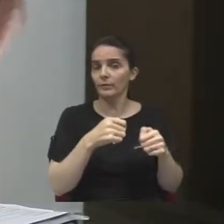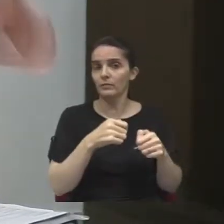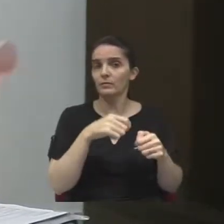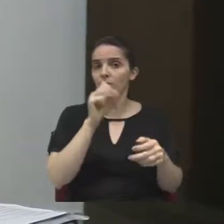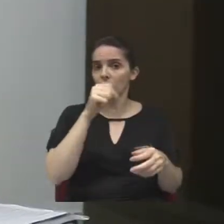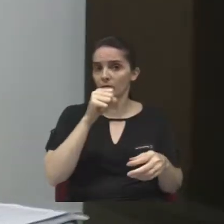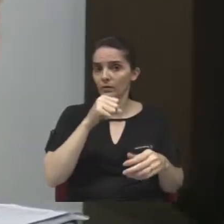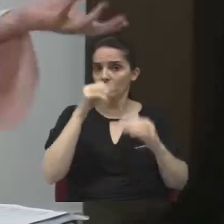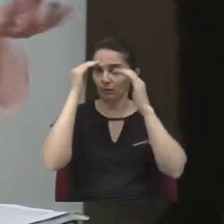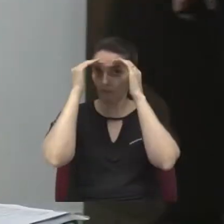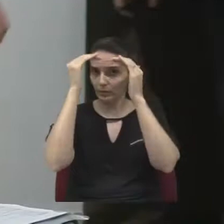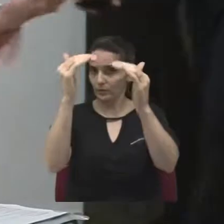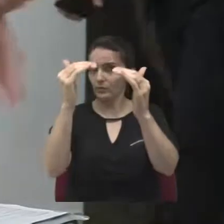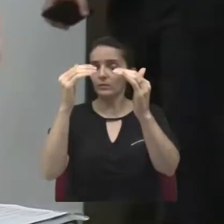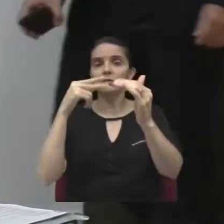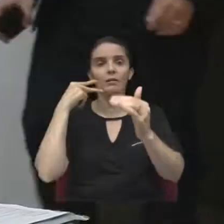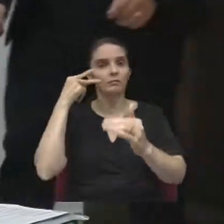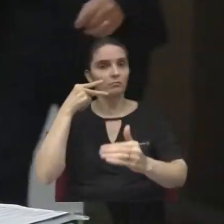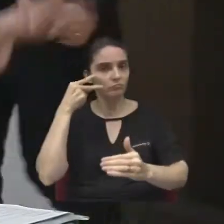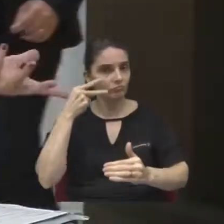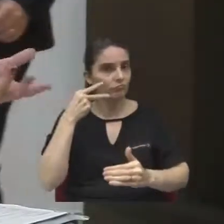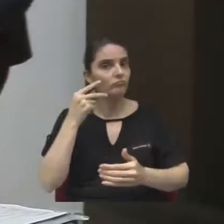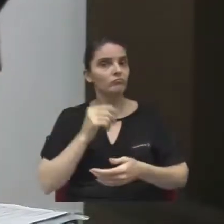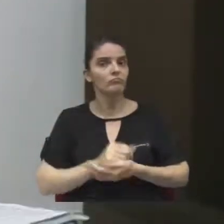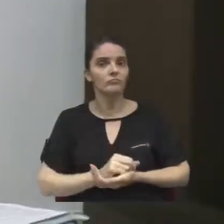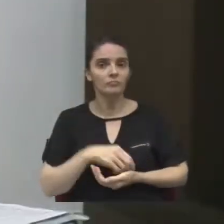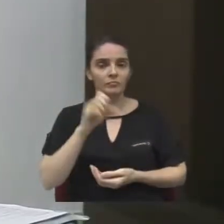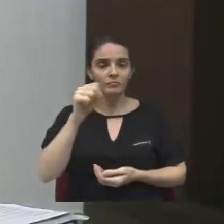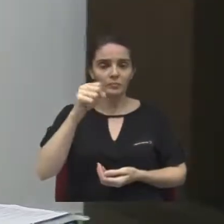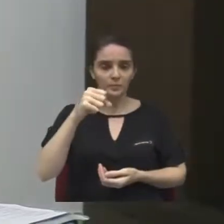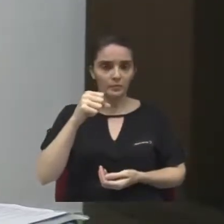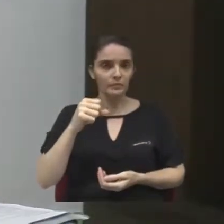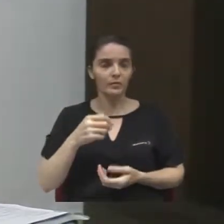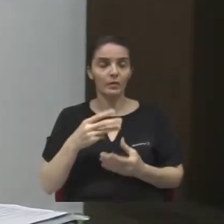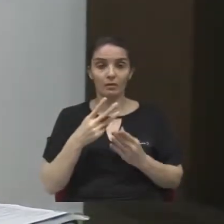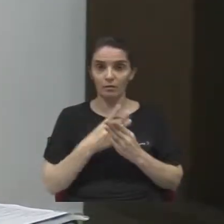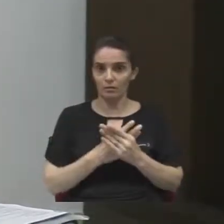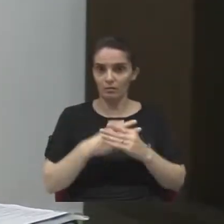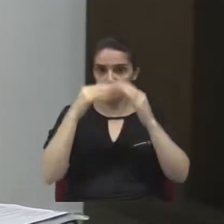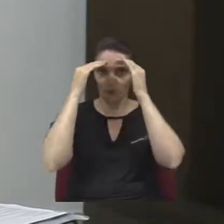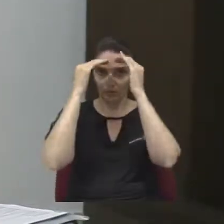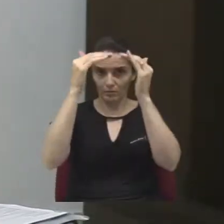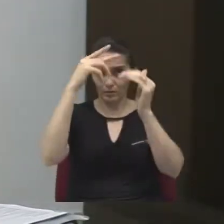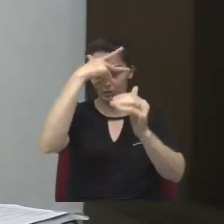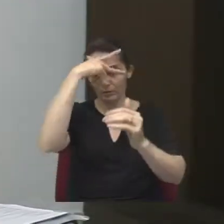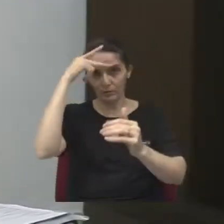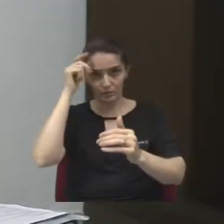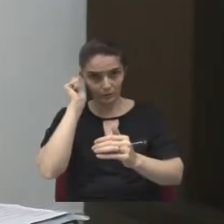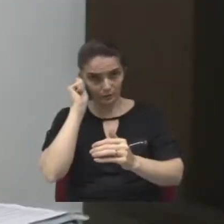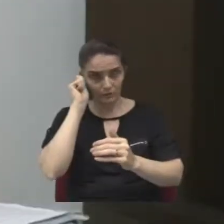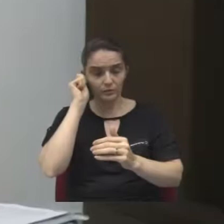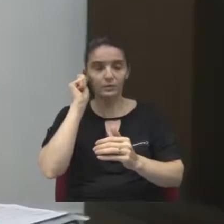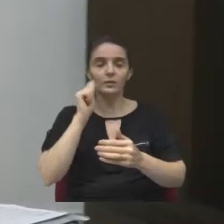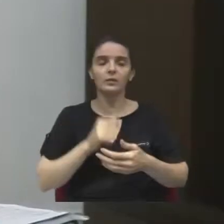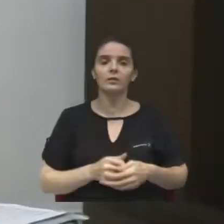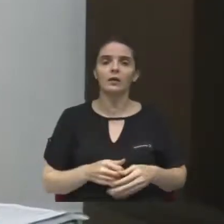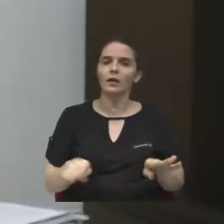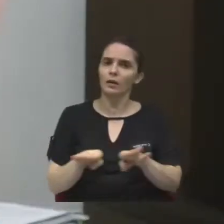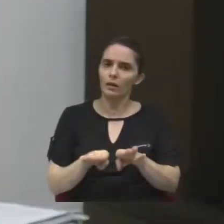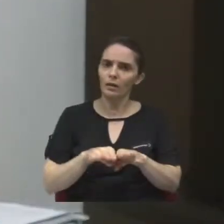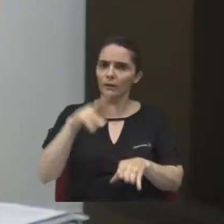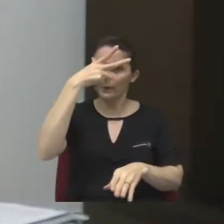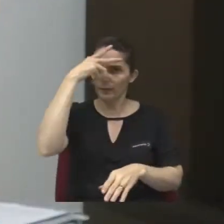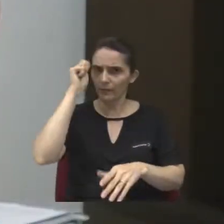o respeito, sempre é, para mim, dos dois lados. A Casa respeita a Prefeitura, o Poder Executivo, como o Poder